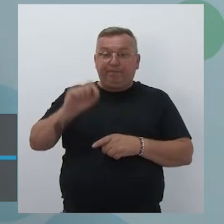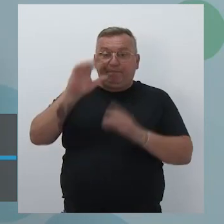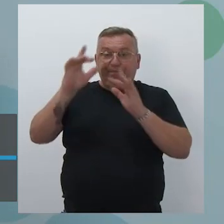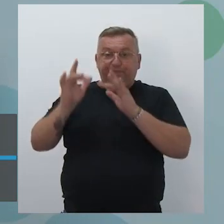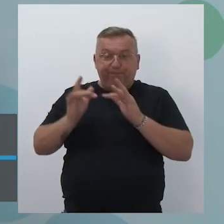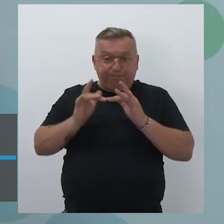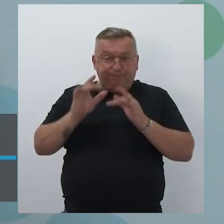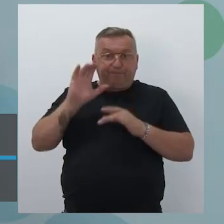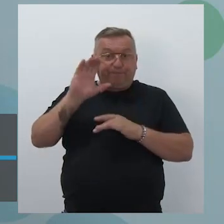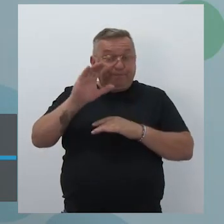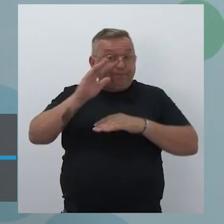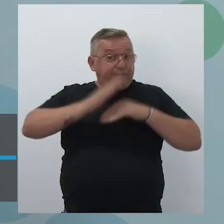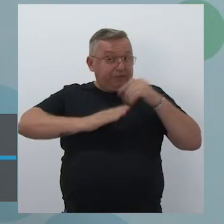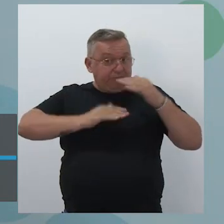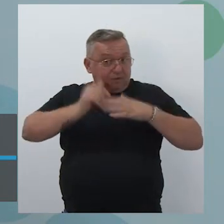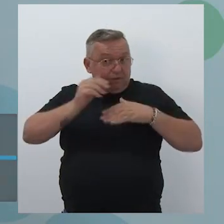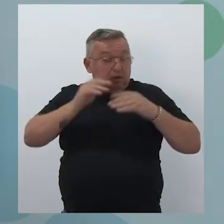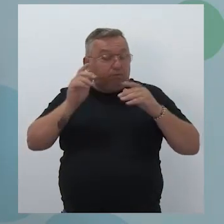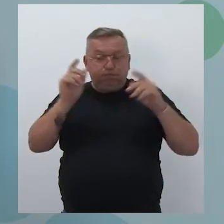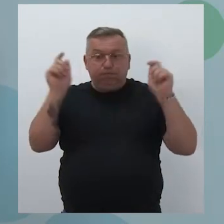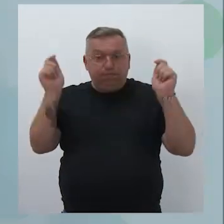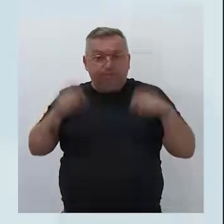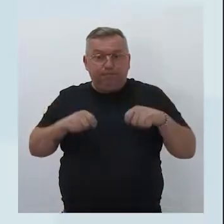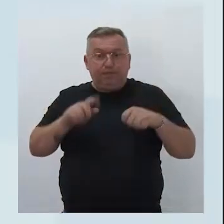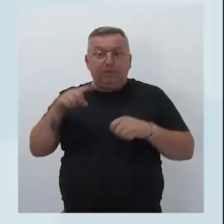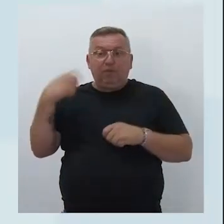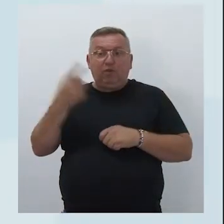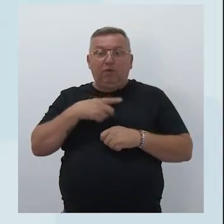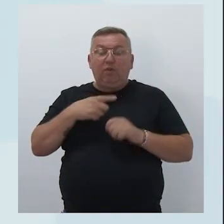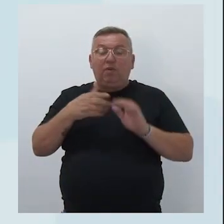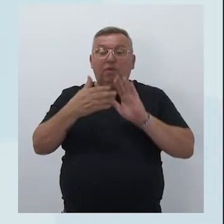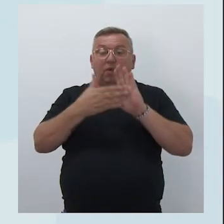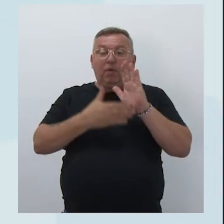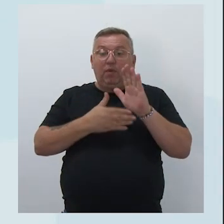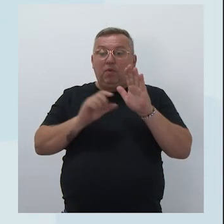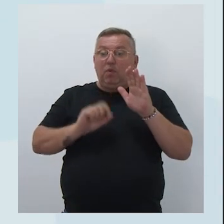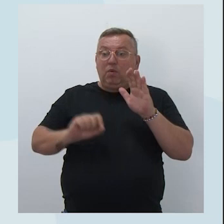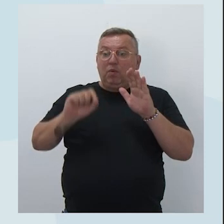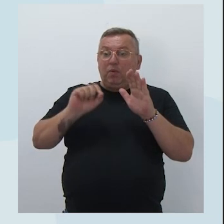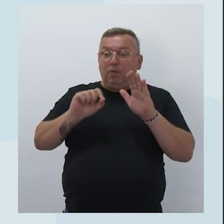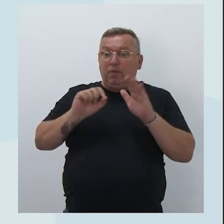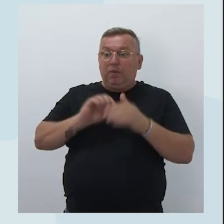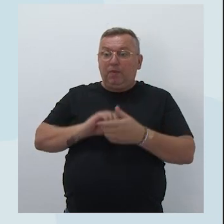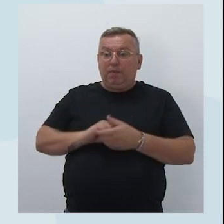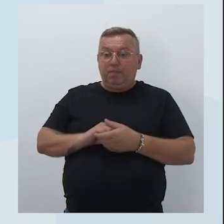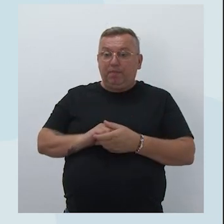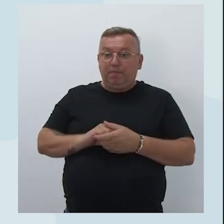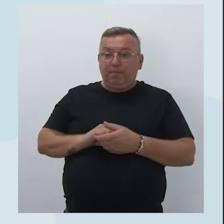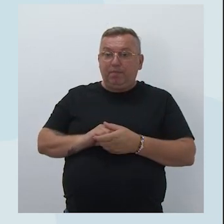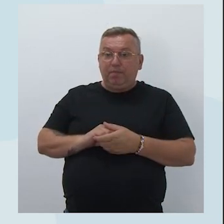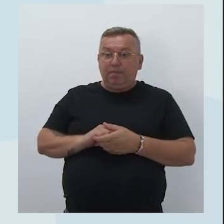relacionado a essa habilidade, essa competência, nós propusemos a habilidade